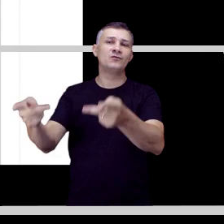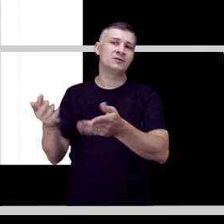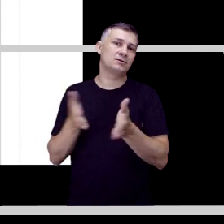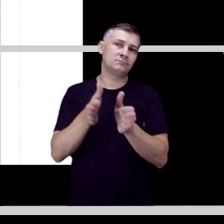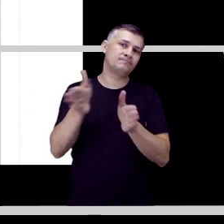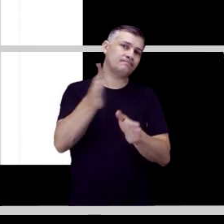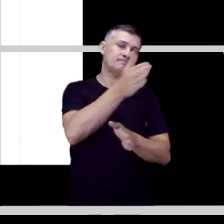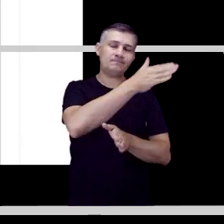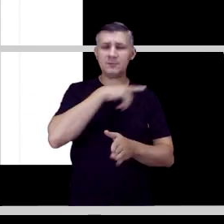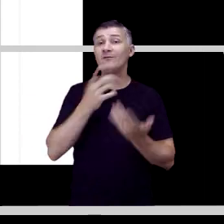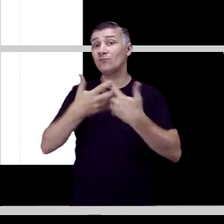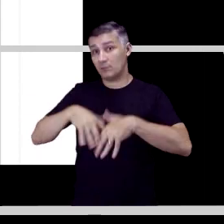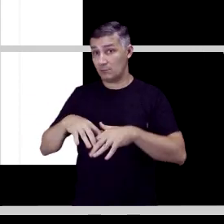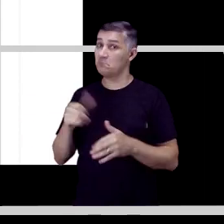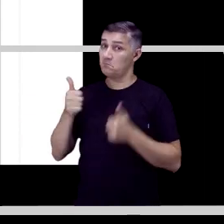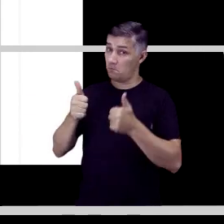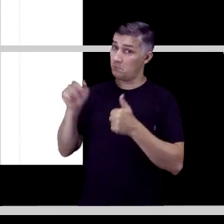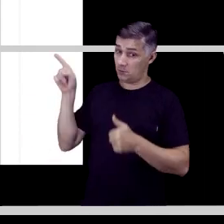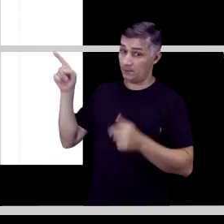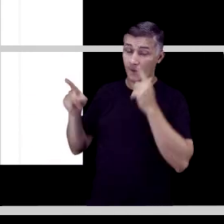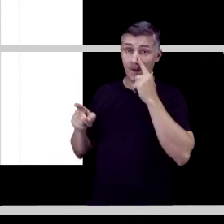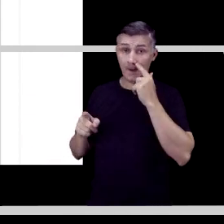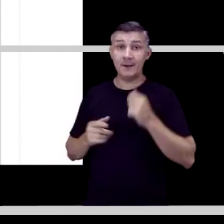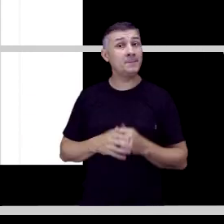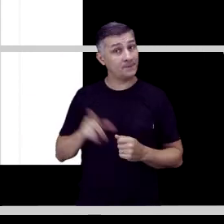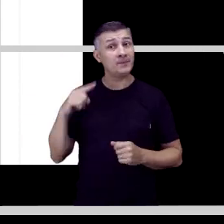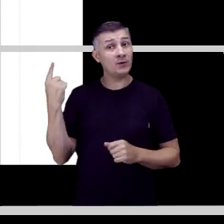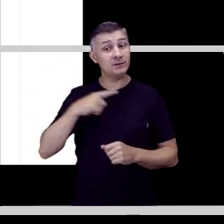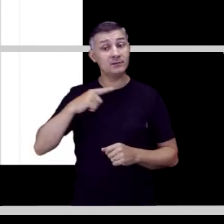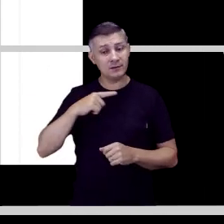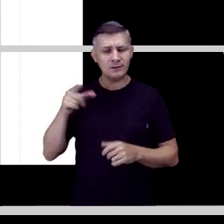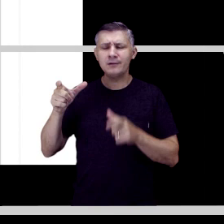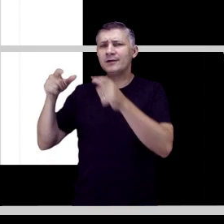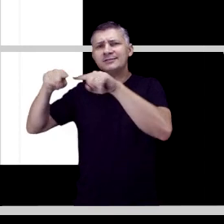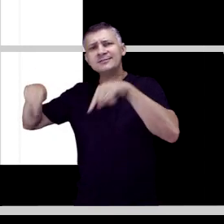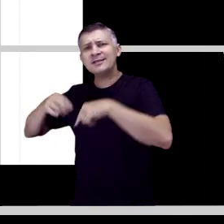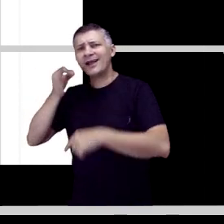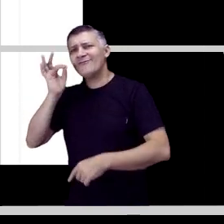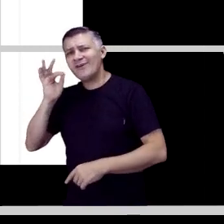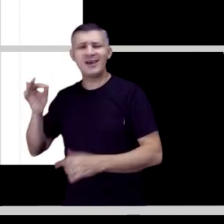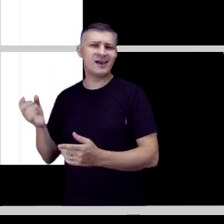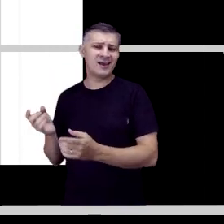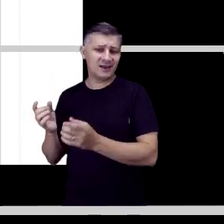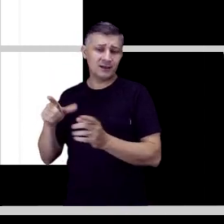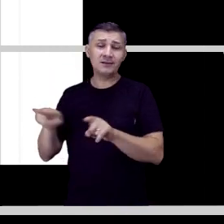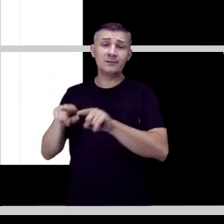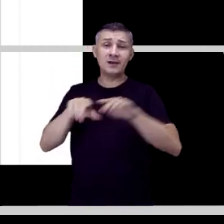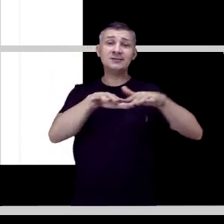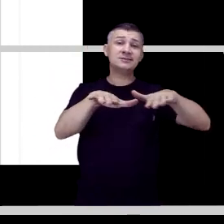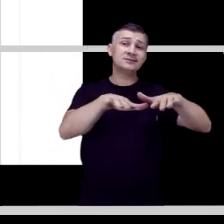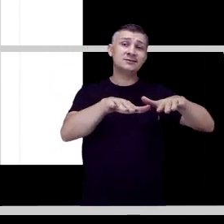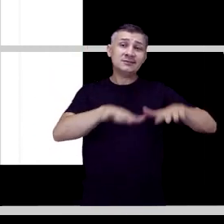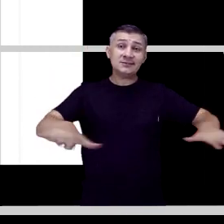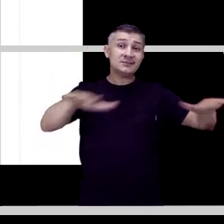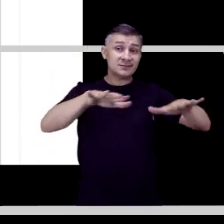né? Hoje ele tem um funcionamento muito mais amplo do que isso. Então a gente tem esse café e essa grande varanda de acolhimento